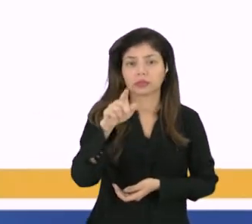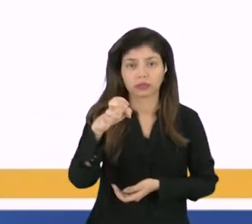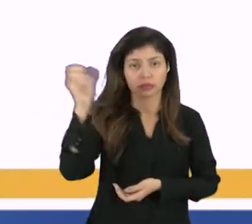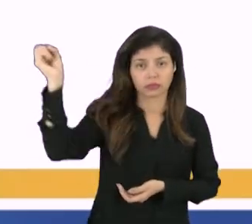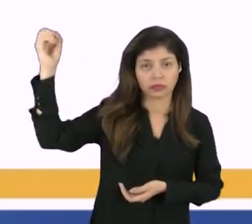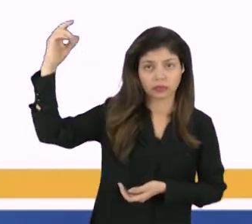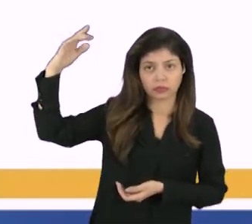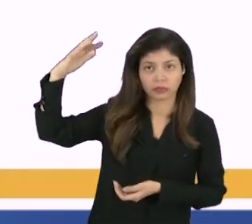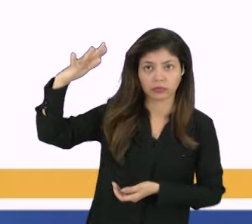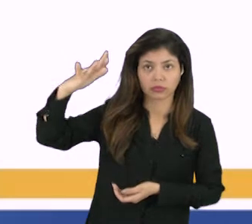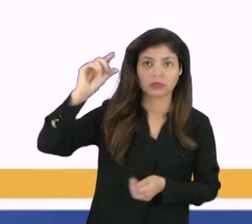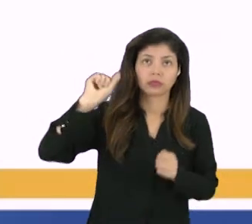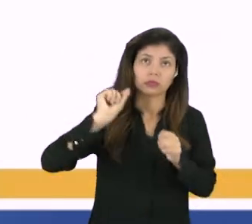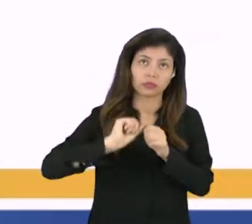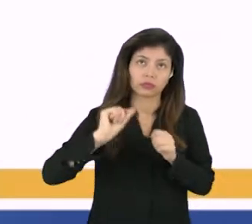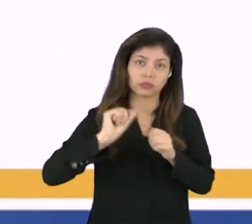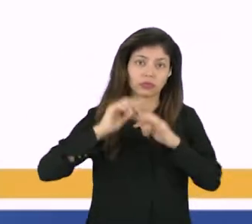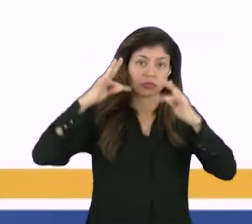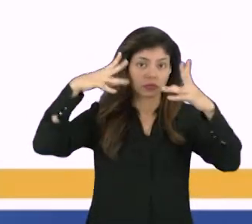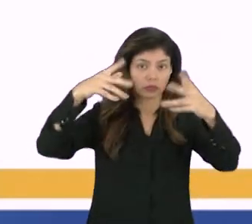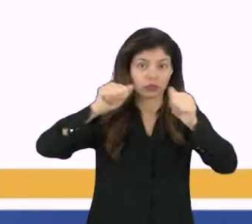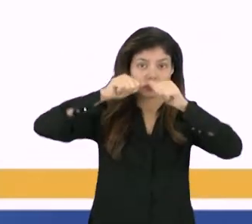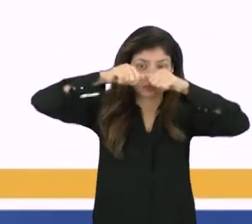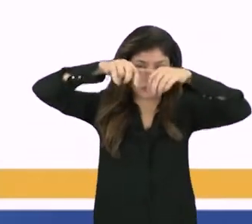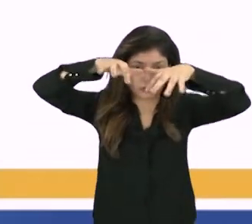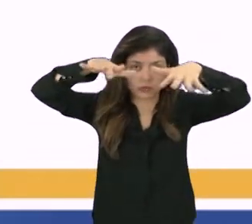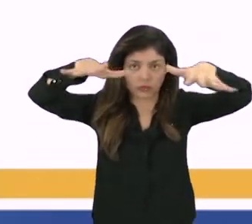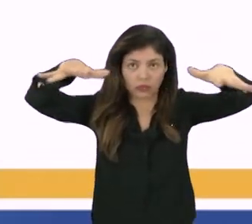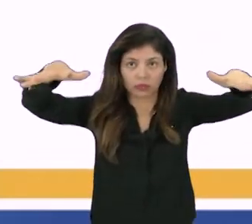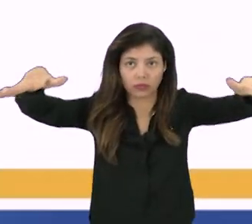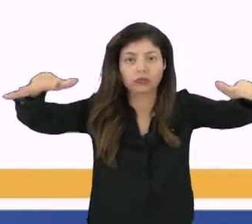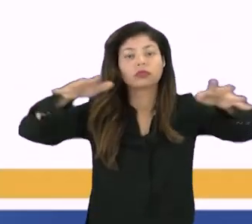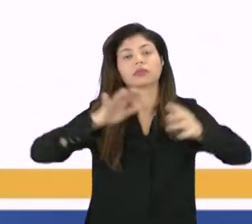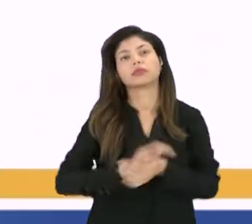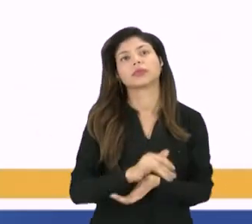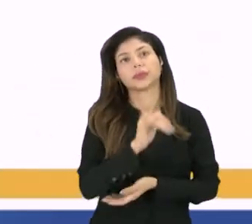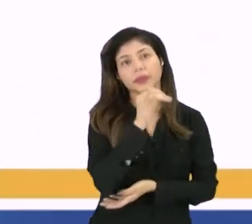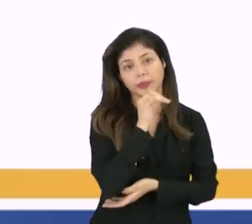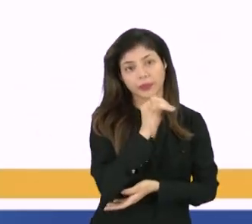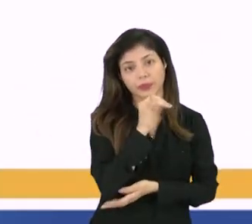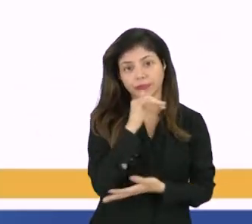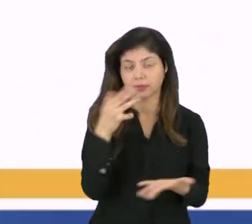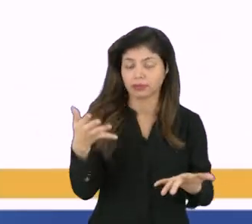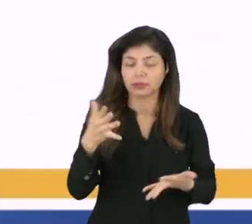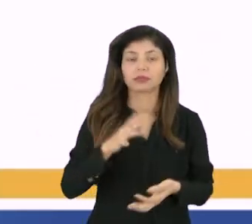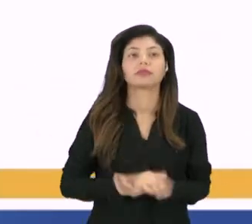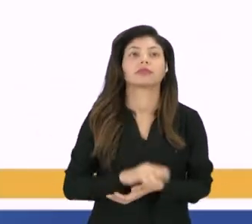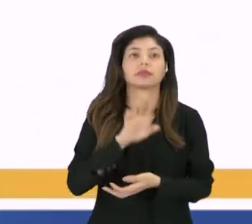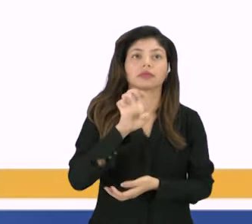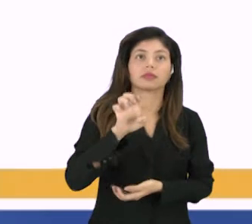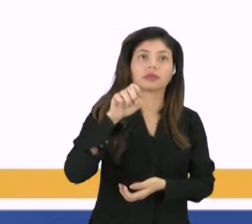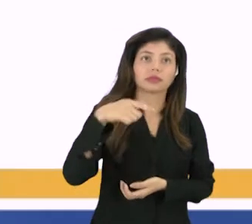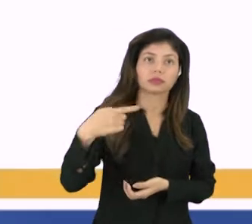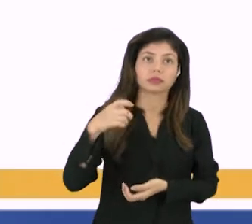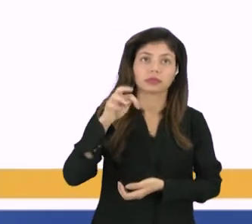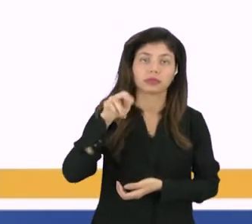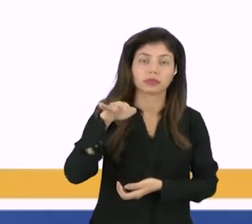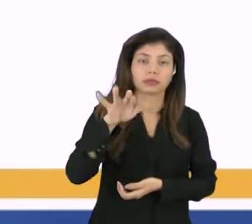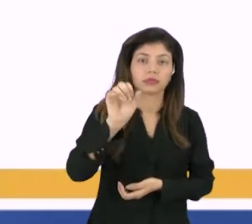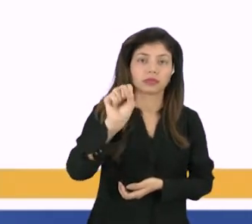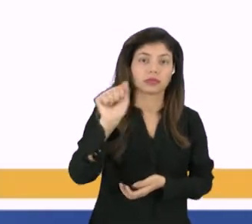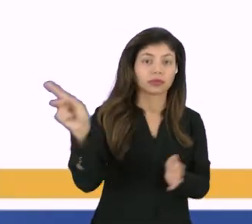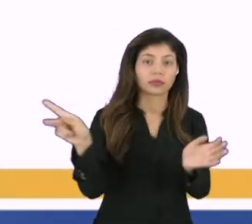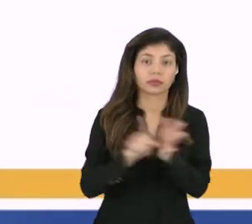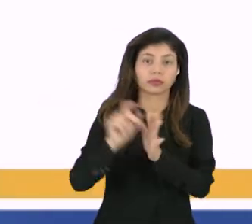luz são propagados em todas as direções. E aí um exemplo de uma fonte de luz extensa, né, ali é o